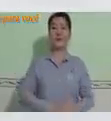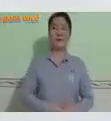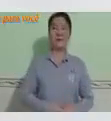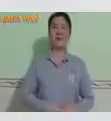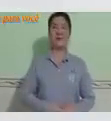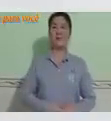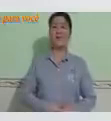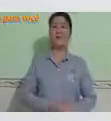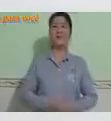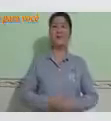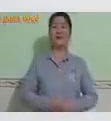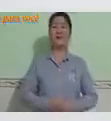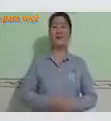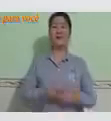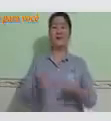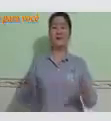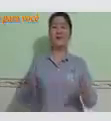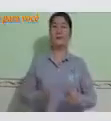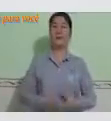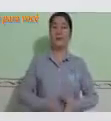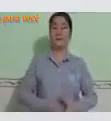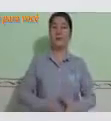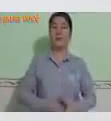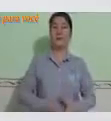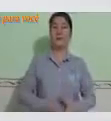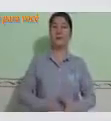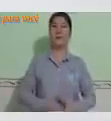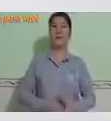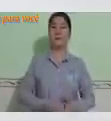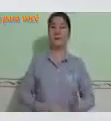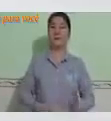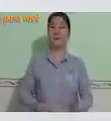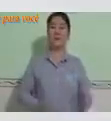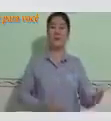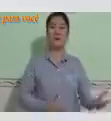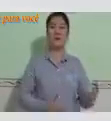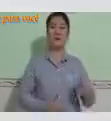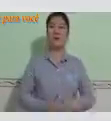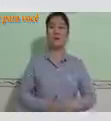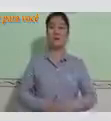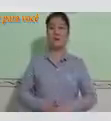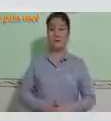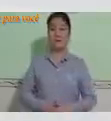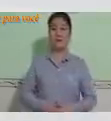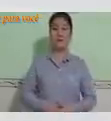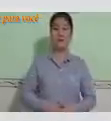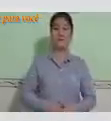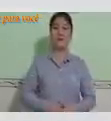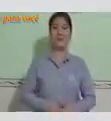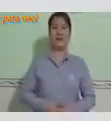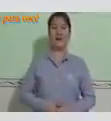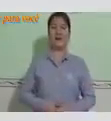PRINCIPAISSINTOMAS Os sintomas da febre do Maiaro são muito semelhantes aos sintomas da dengue e da chikungunya, vírgula, e